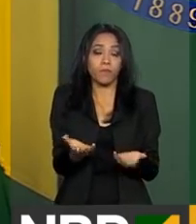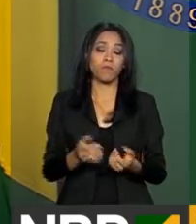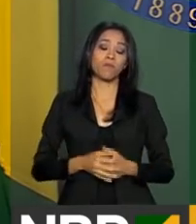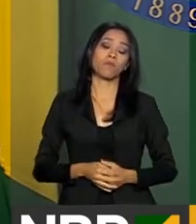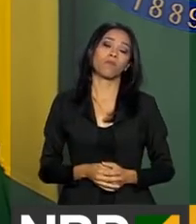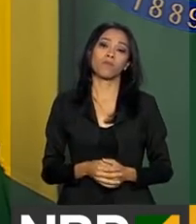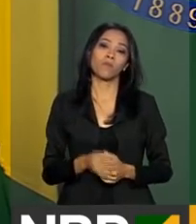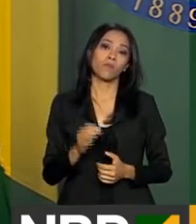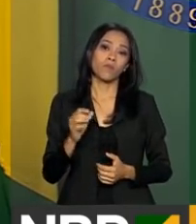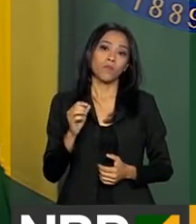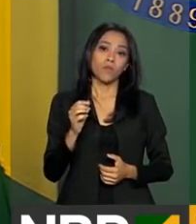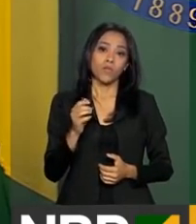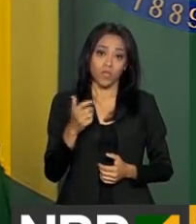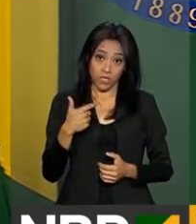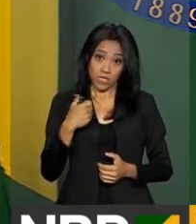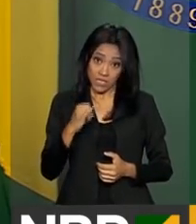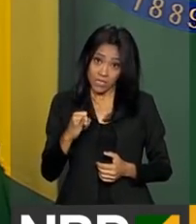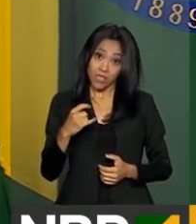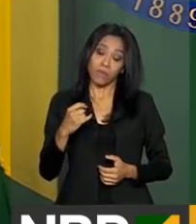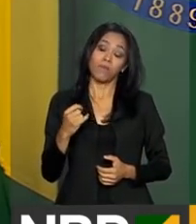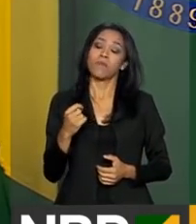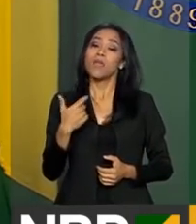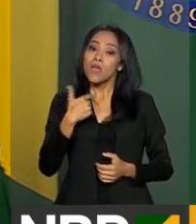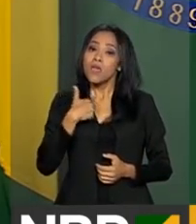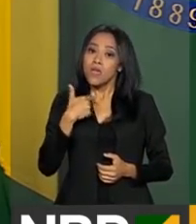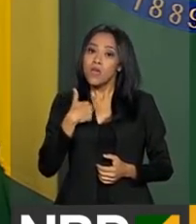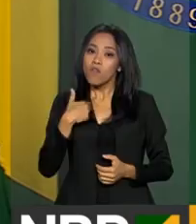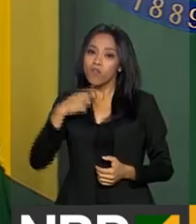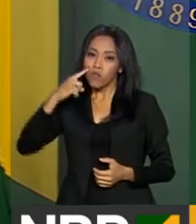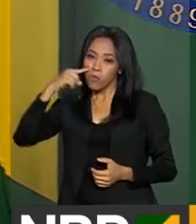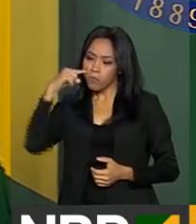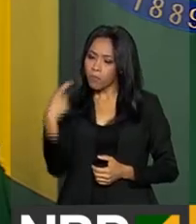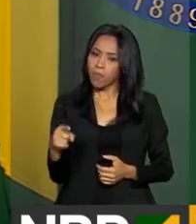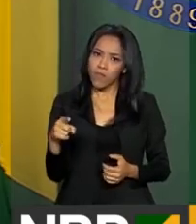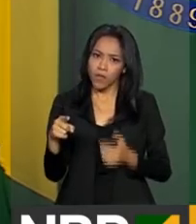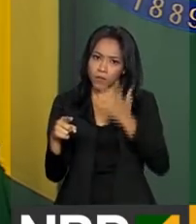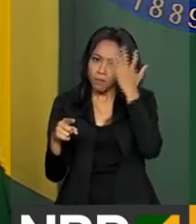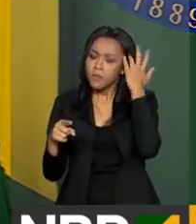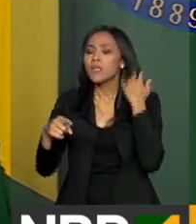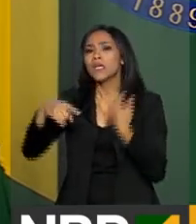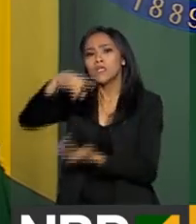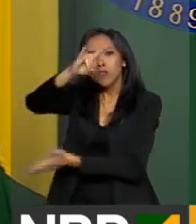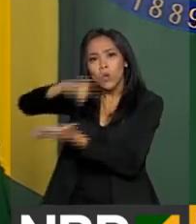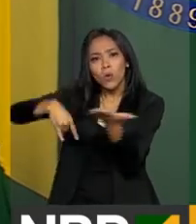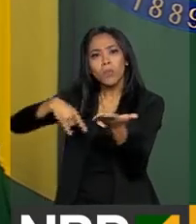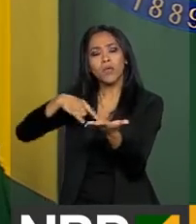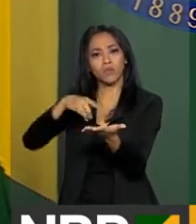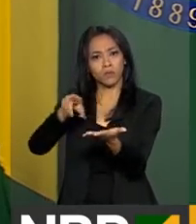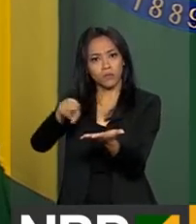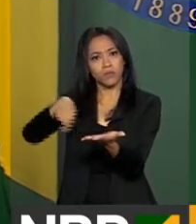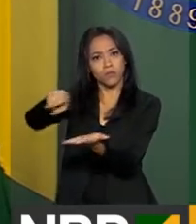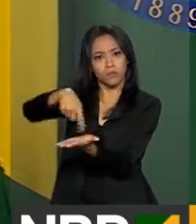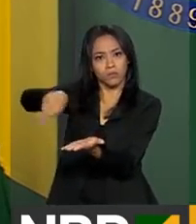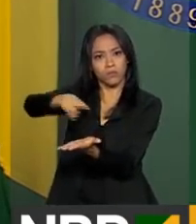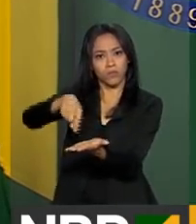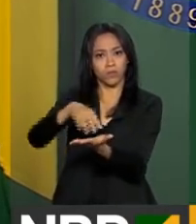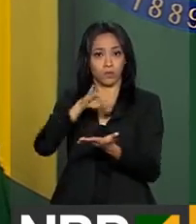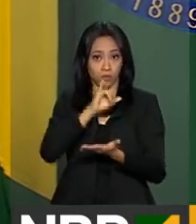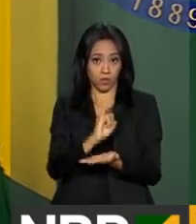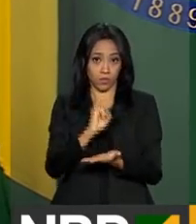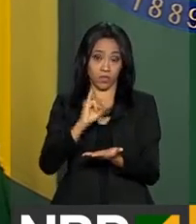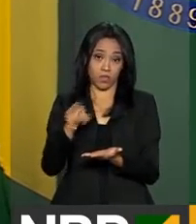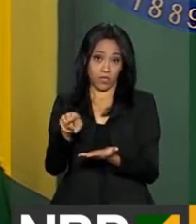aliás se eu for pegar esse inquérito dos portos os senhores e senhoras são pessoas de bom